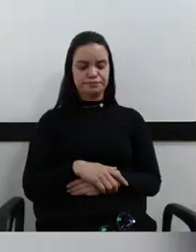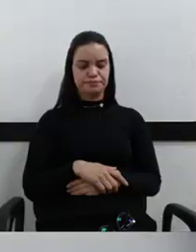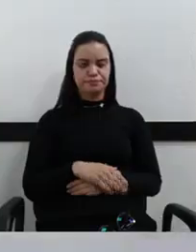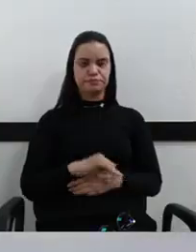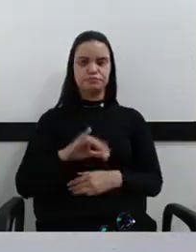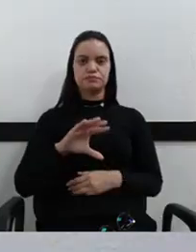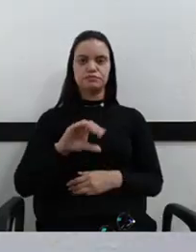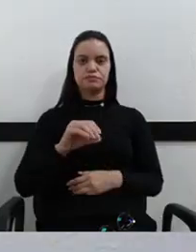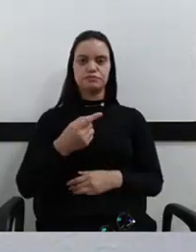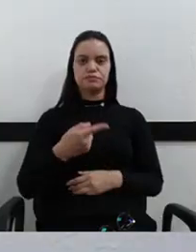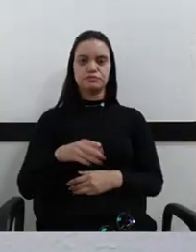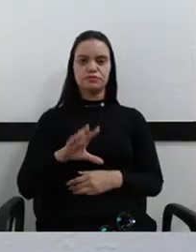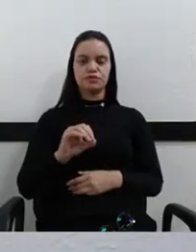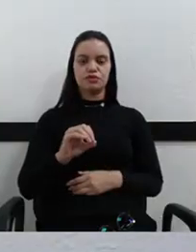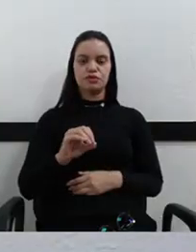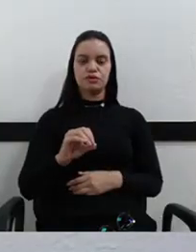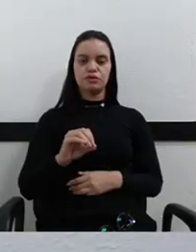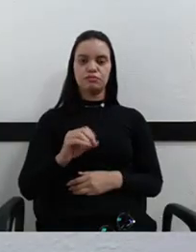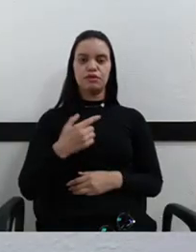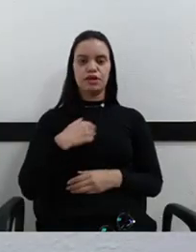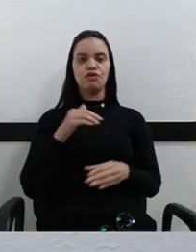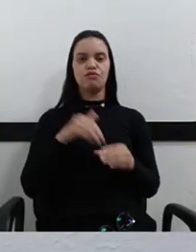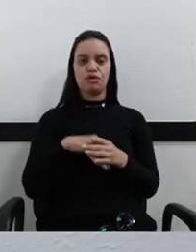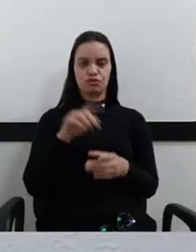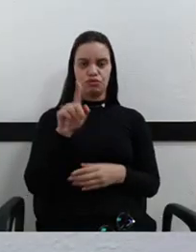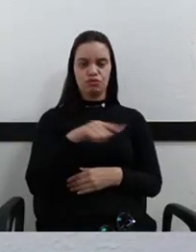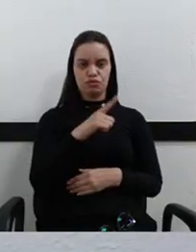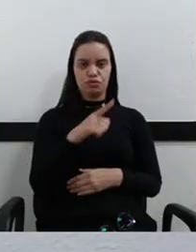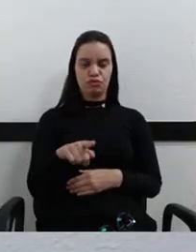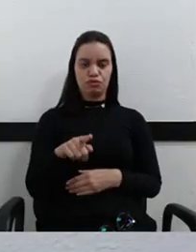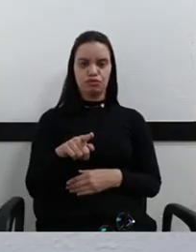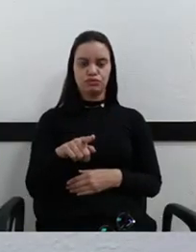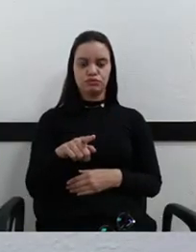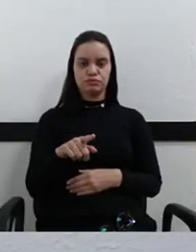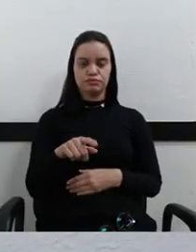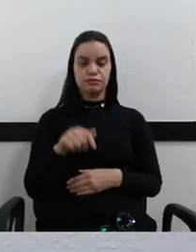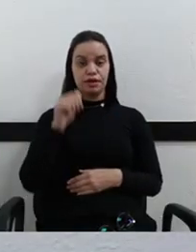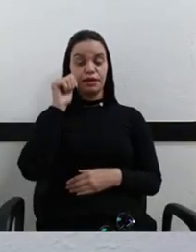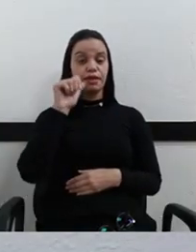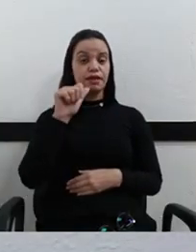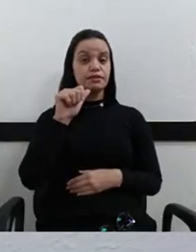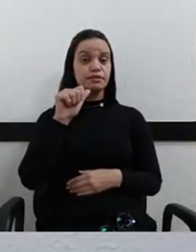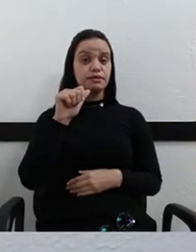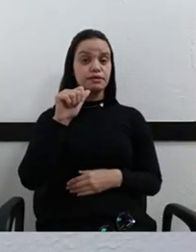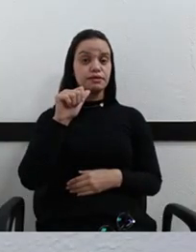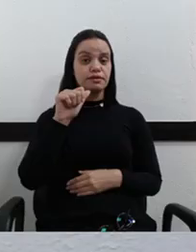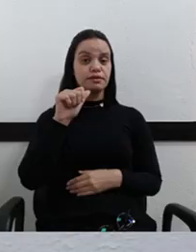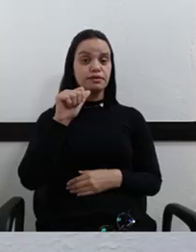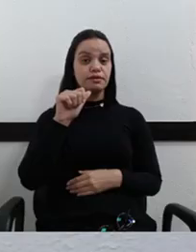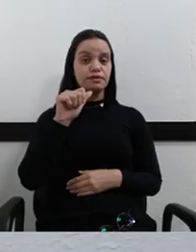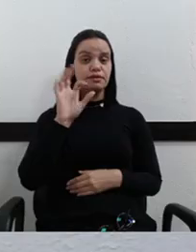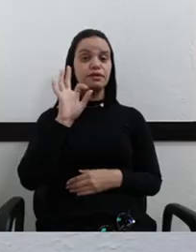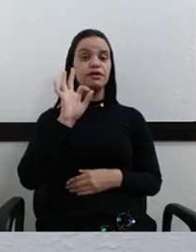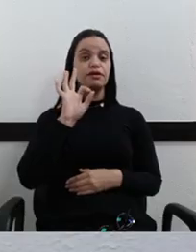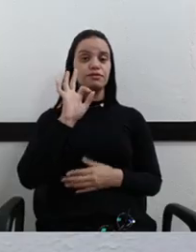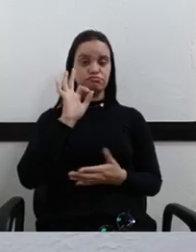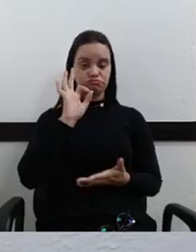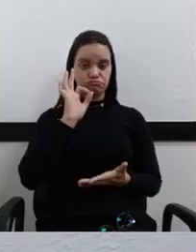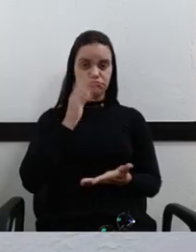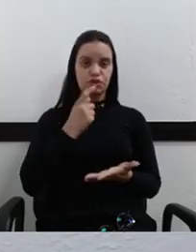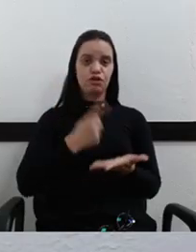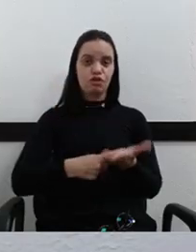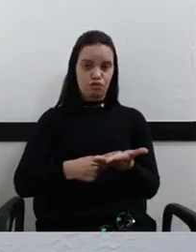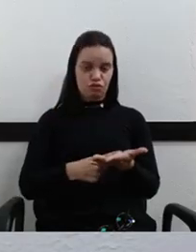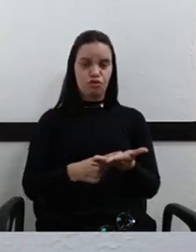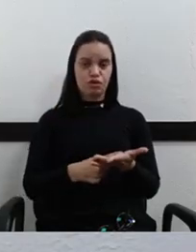Conselheiro João Felipe. Contra, excelência. Conselheiro Leonardo Nascimento de Paula. A favor da proposta do conselheiro Rafael